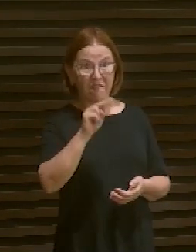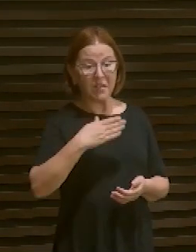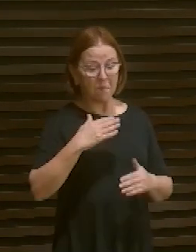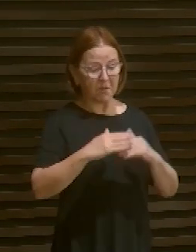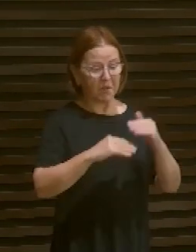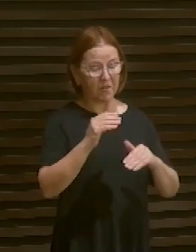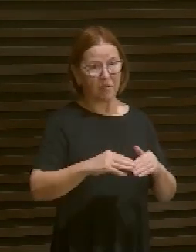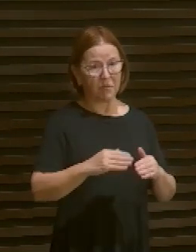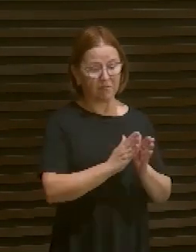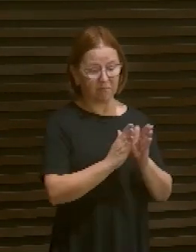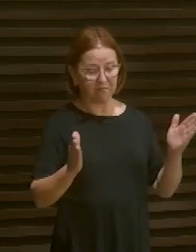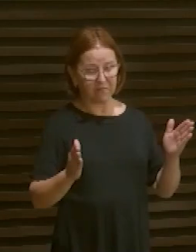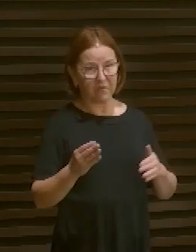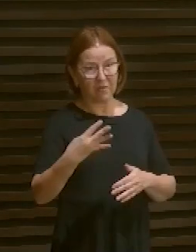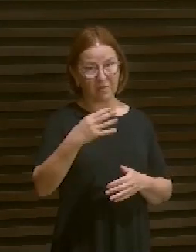anos.